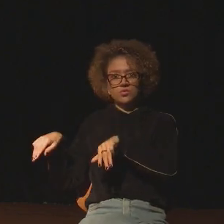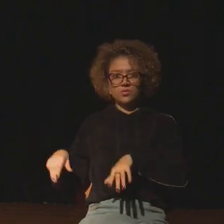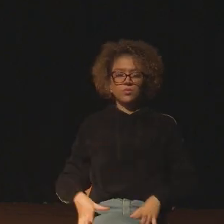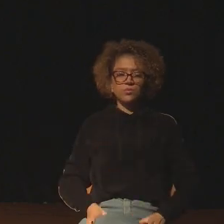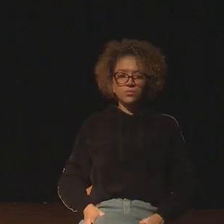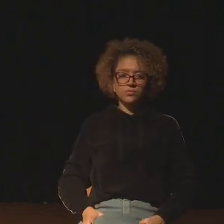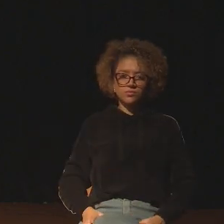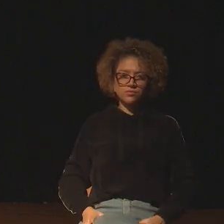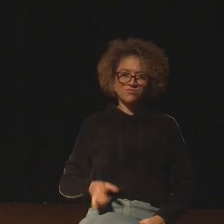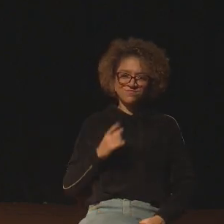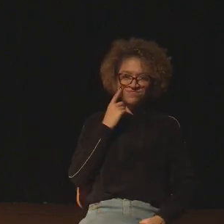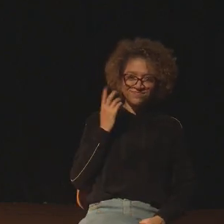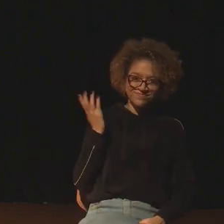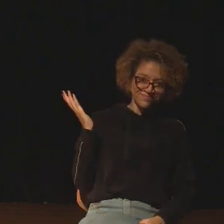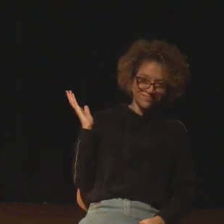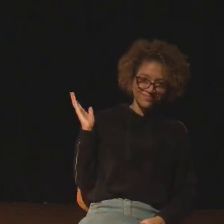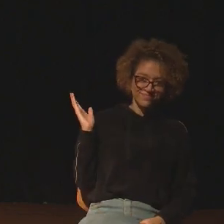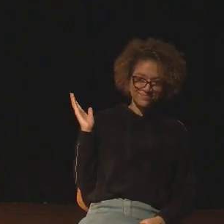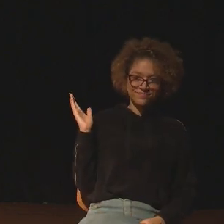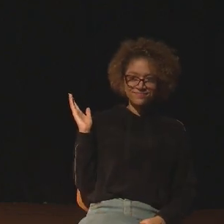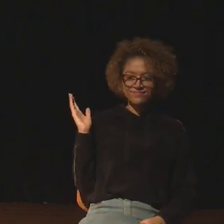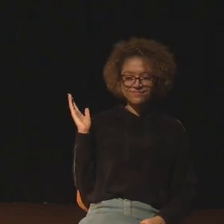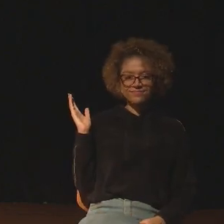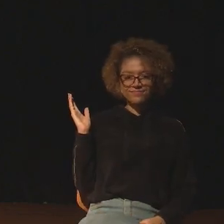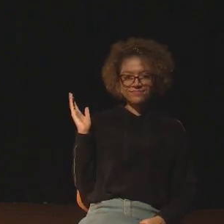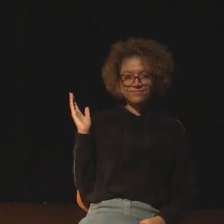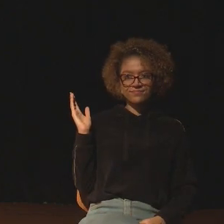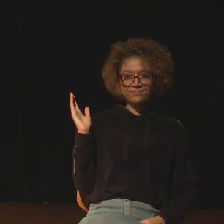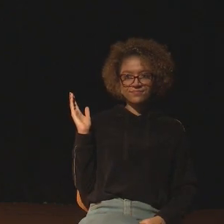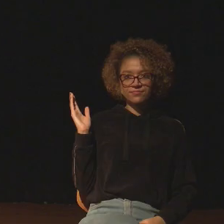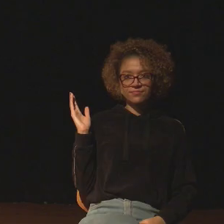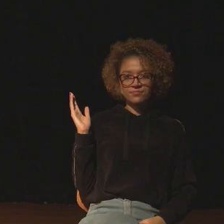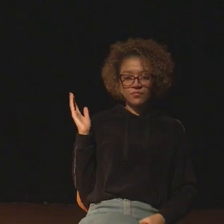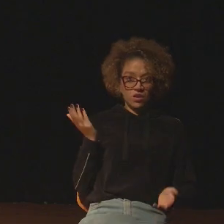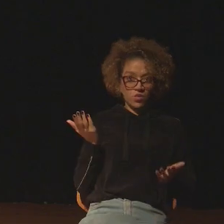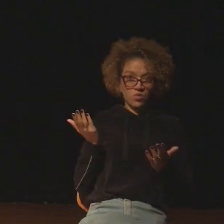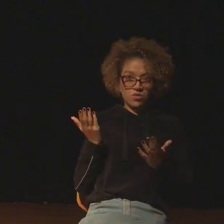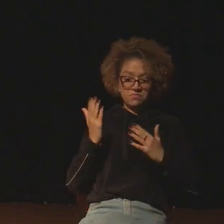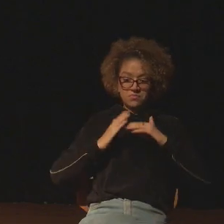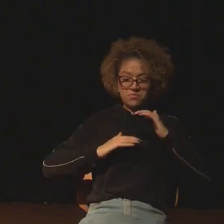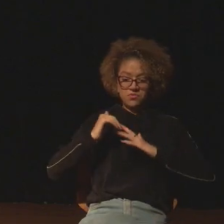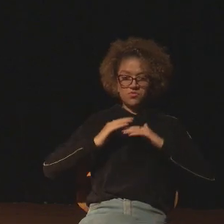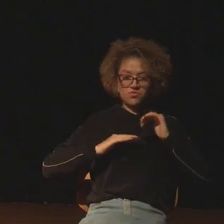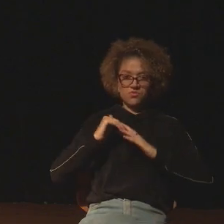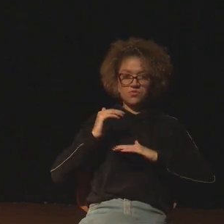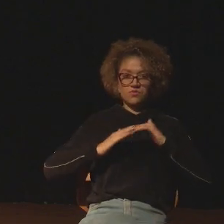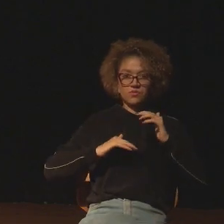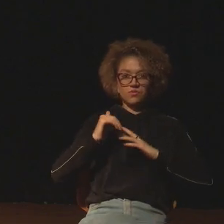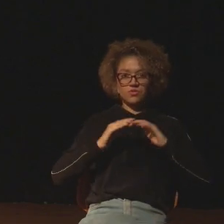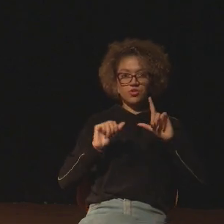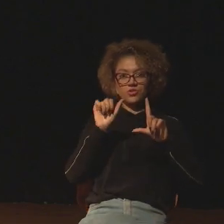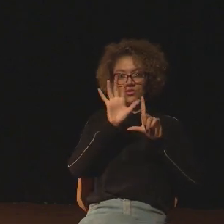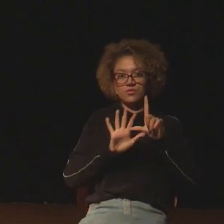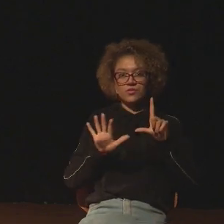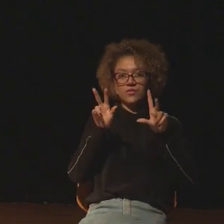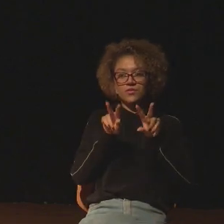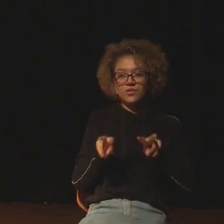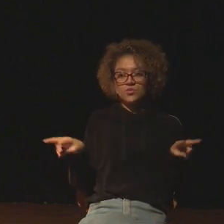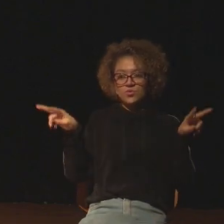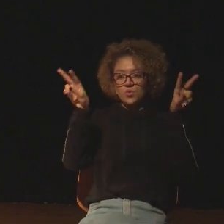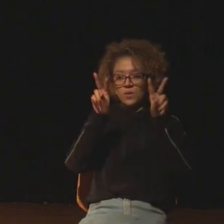ver o que a gente estava falando. Essa é um pouco a formalização disso. A ideia é que a vegetação